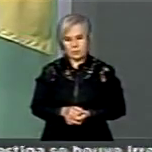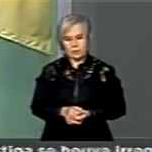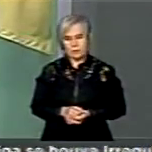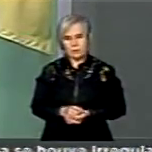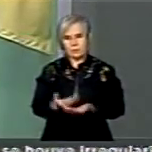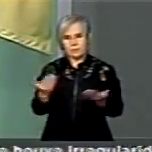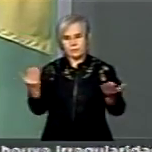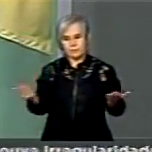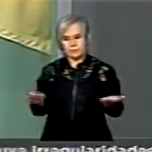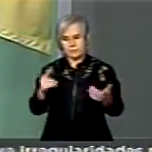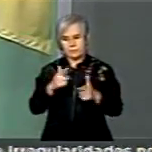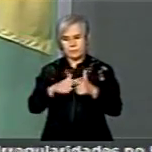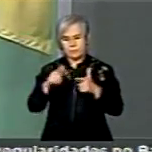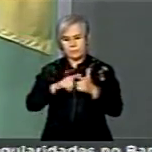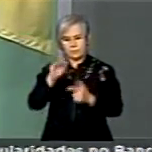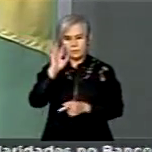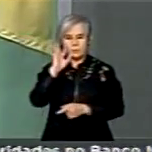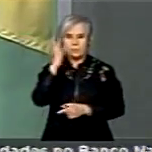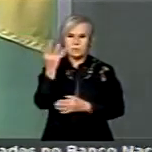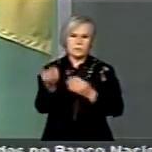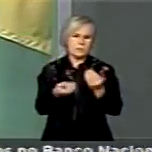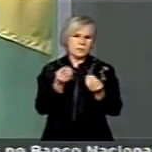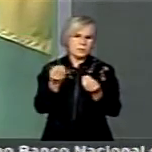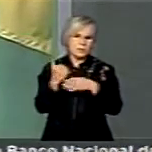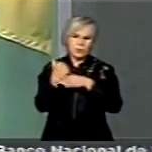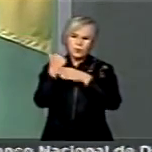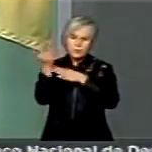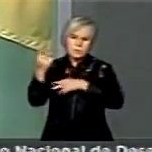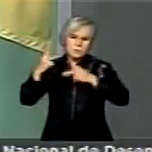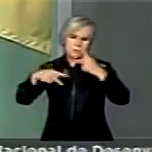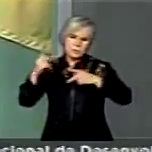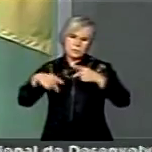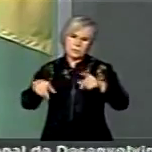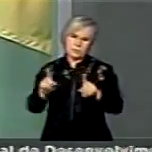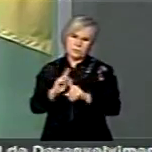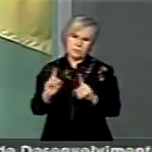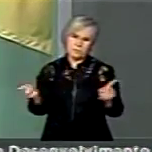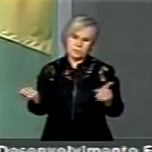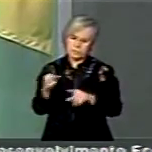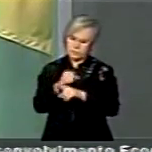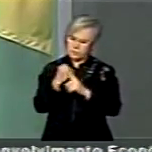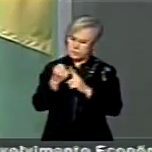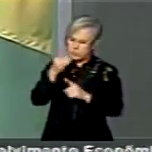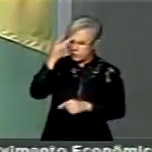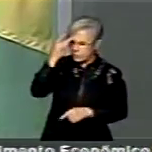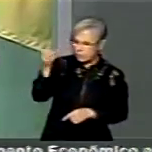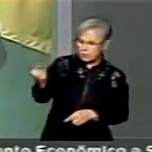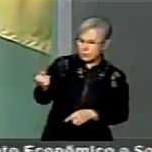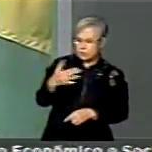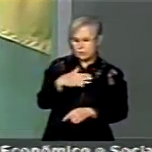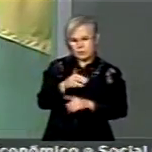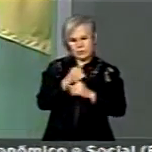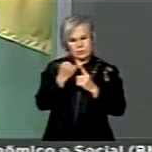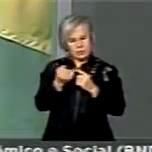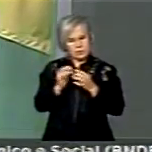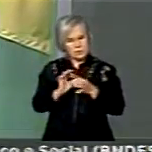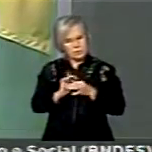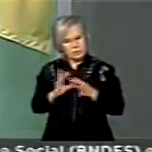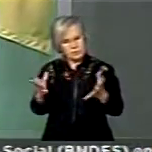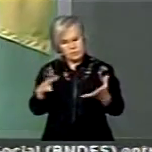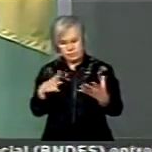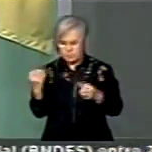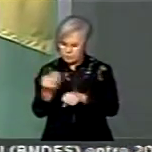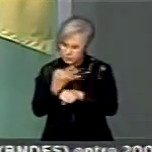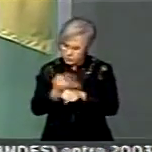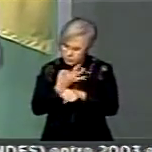A solução do problema não está fora da política. Numa sociedade moderna, numa sociedade democrática, que foi construída com tanta